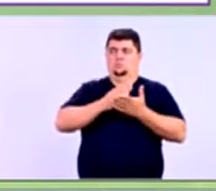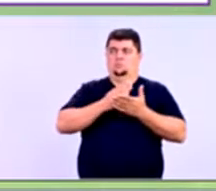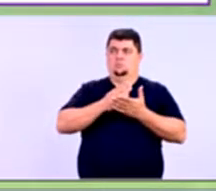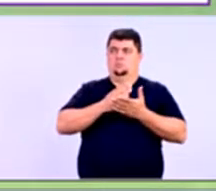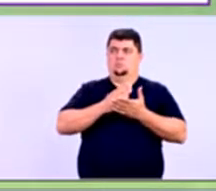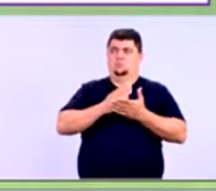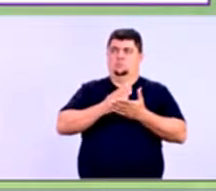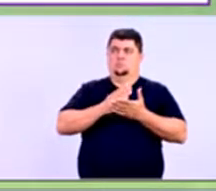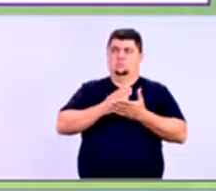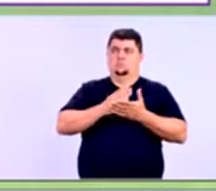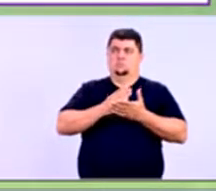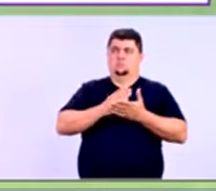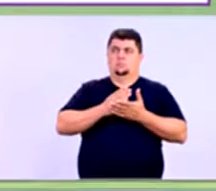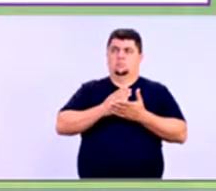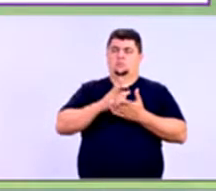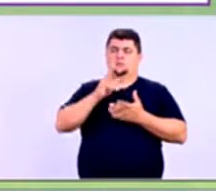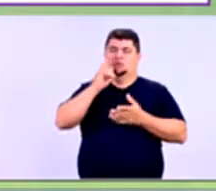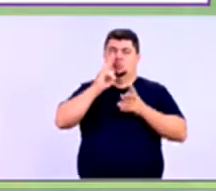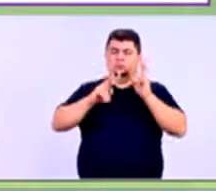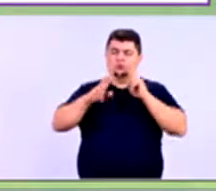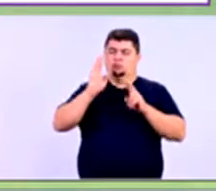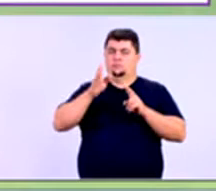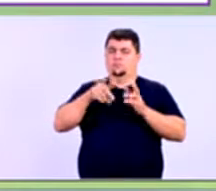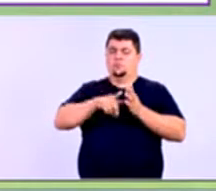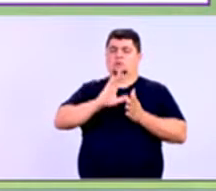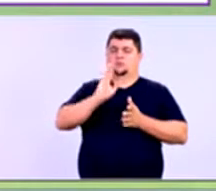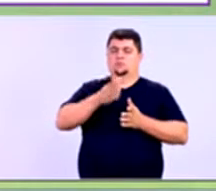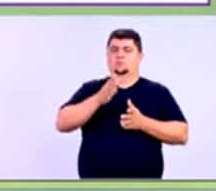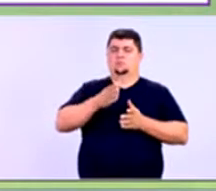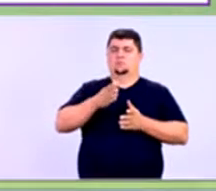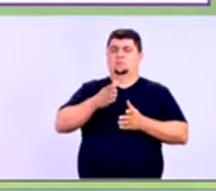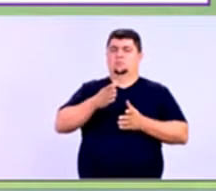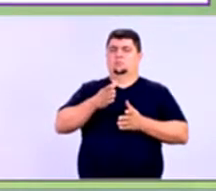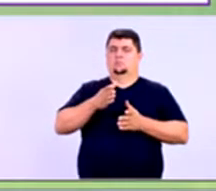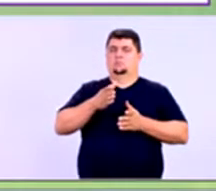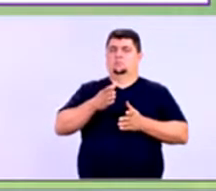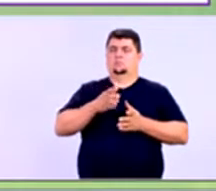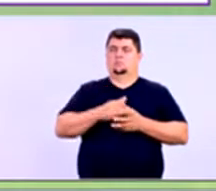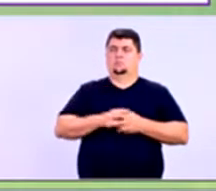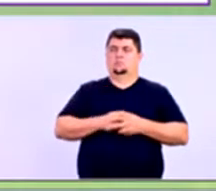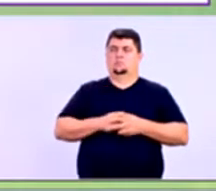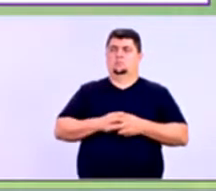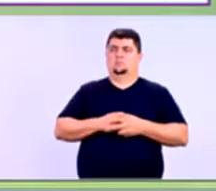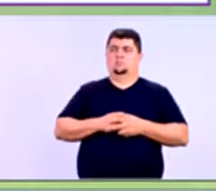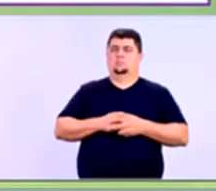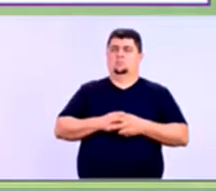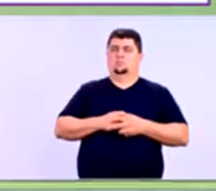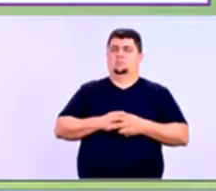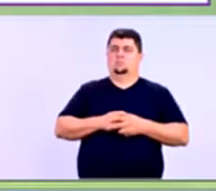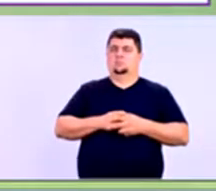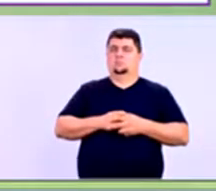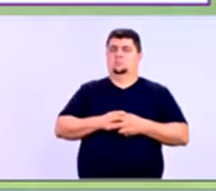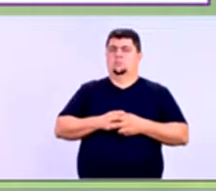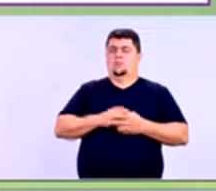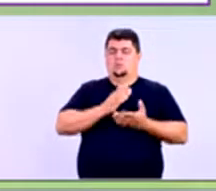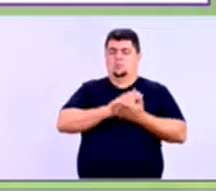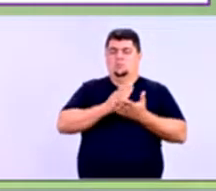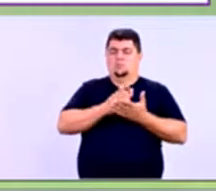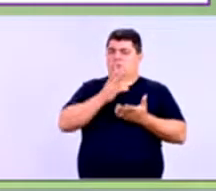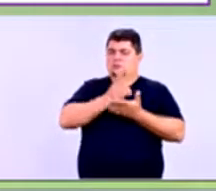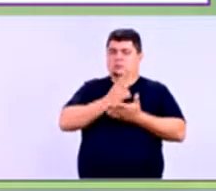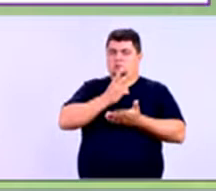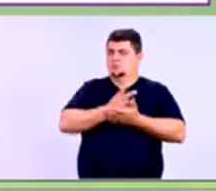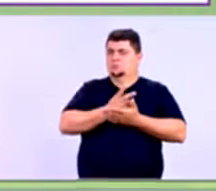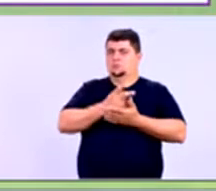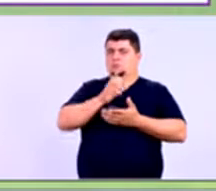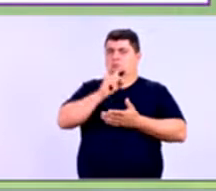esboçar, porque a gente já viu isso anterior. Então, Já que as parcelas são constantes, utiliza a série